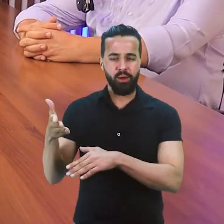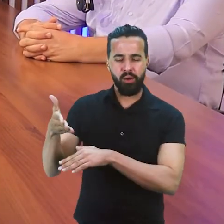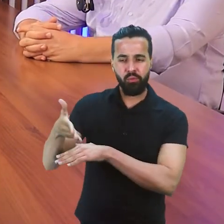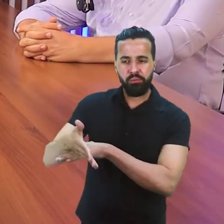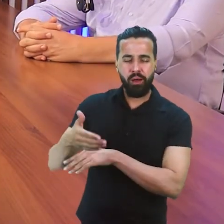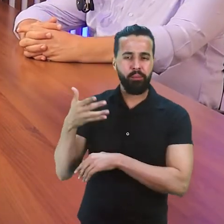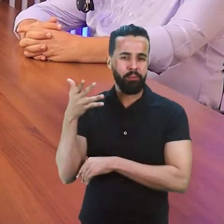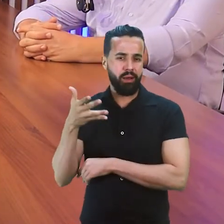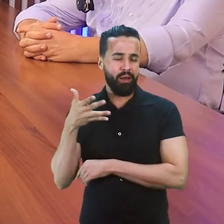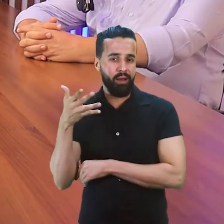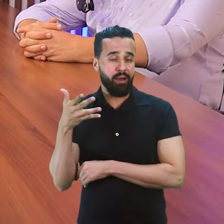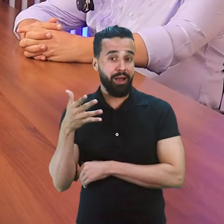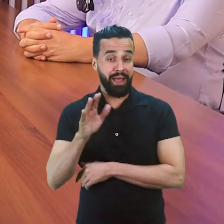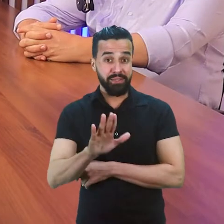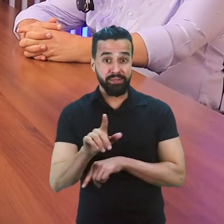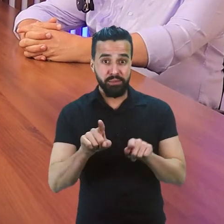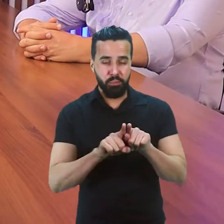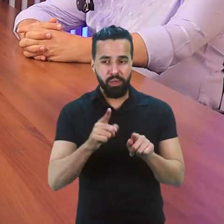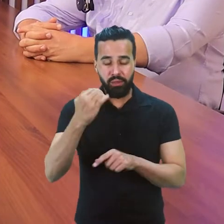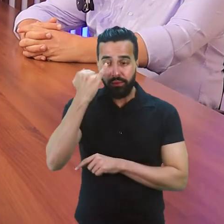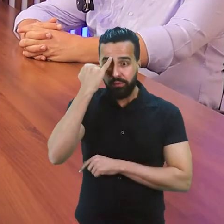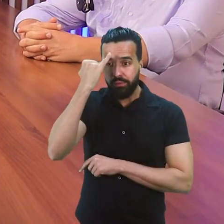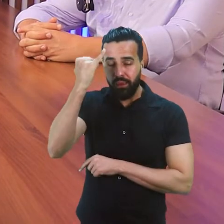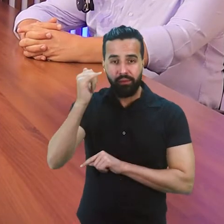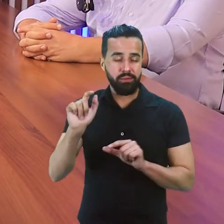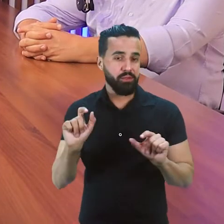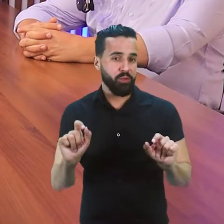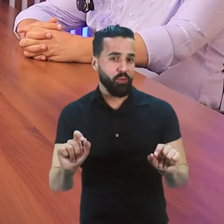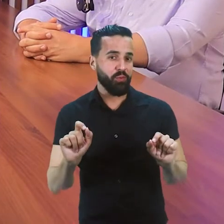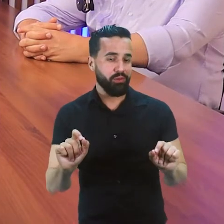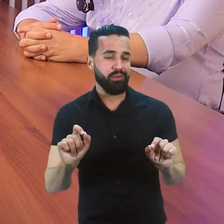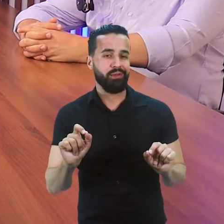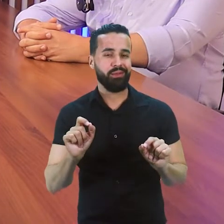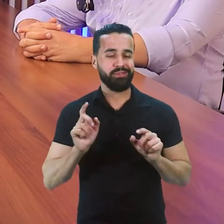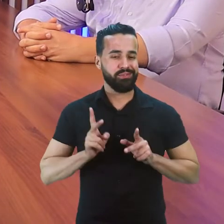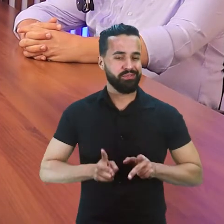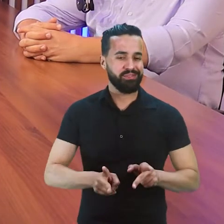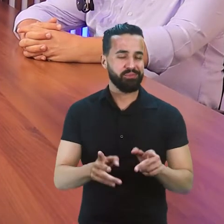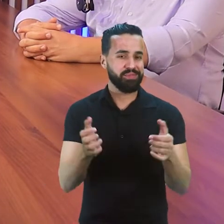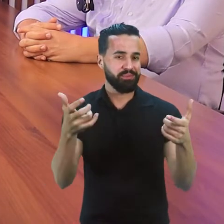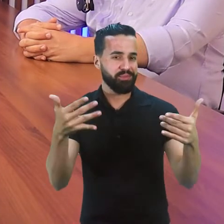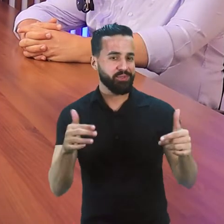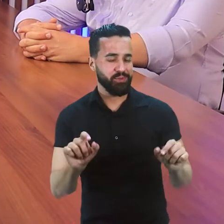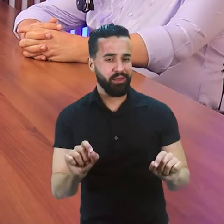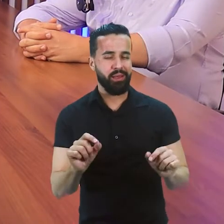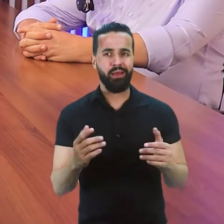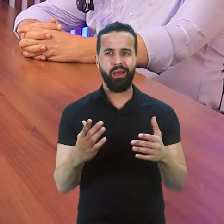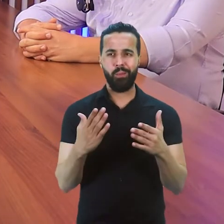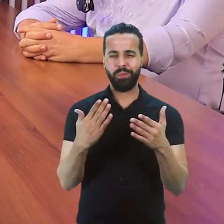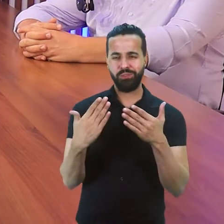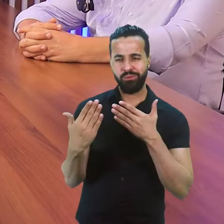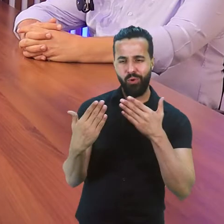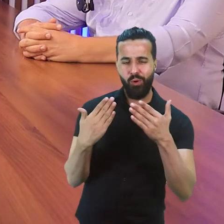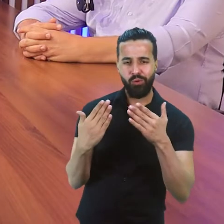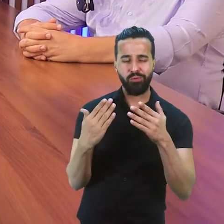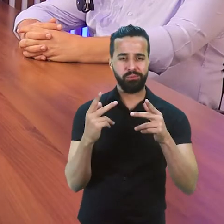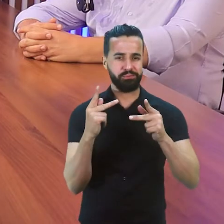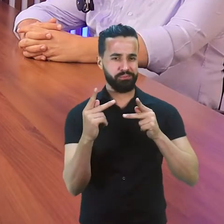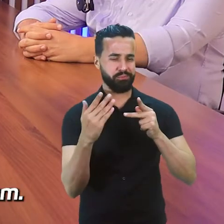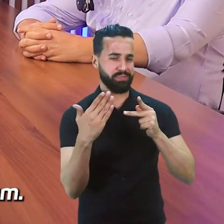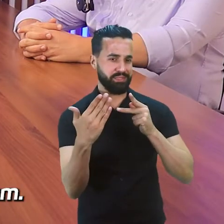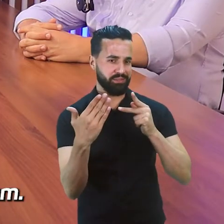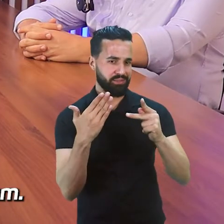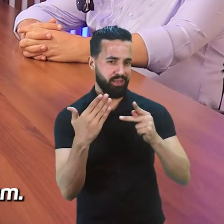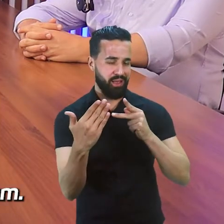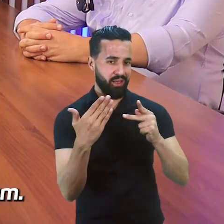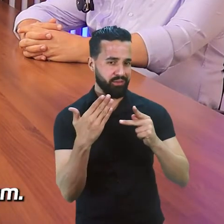E me veio uma ideia também, Antônio, que, né, eu até falo para os psicólogos e psiquiatras, né,